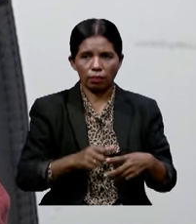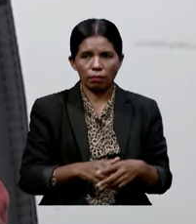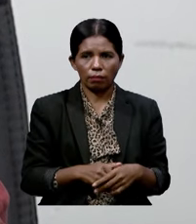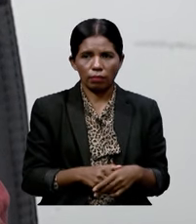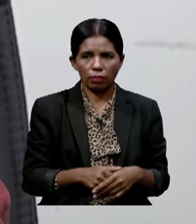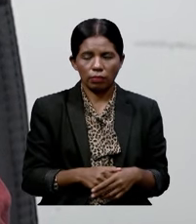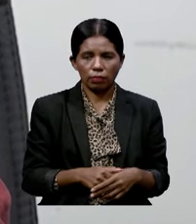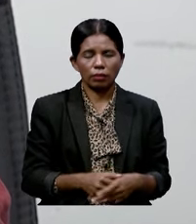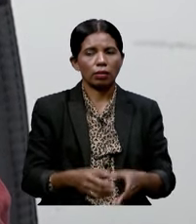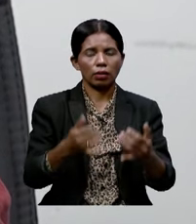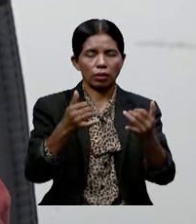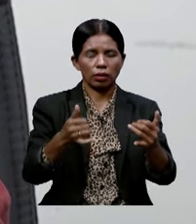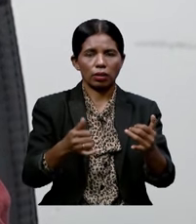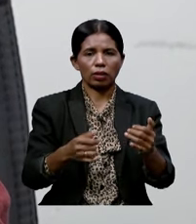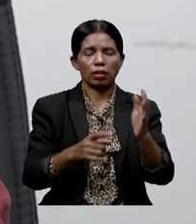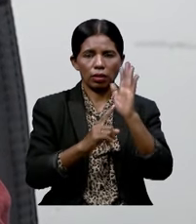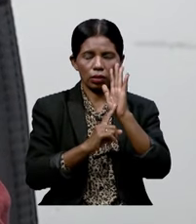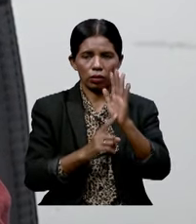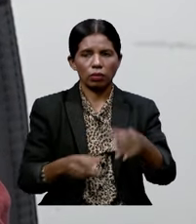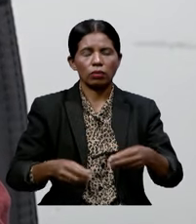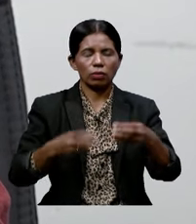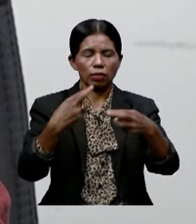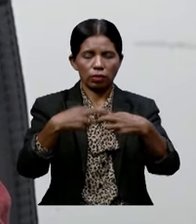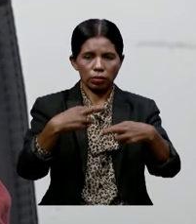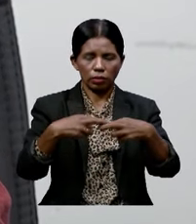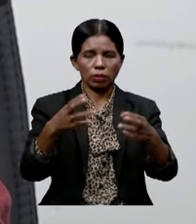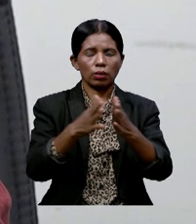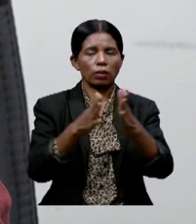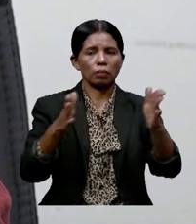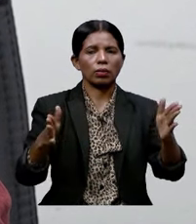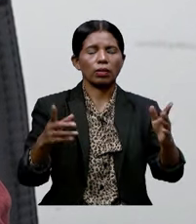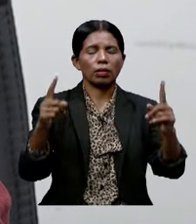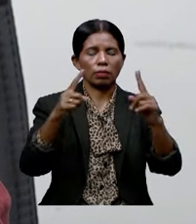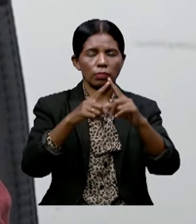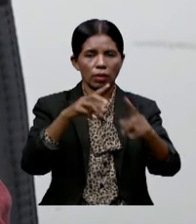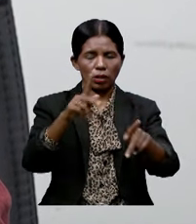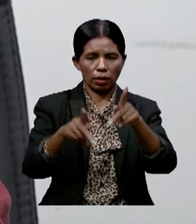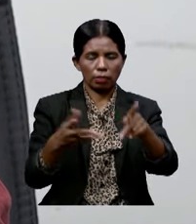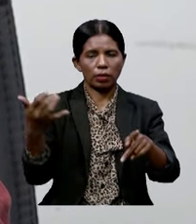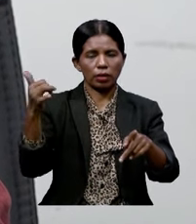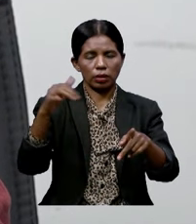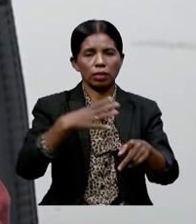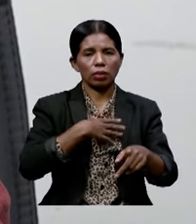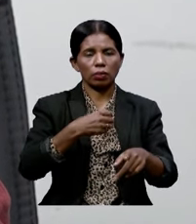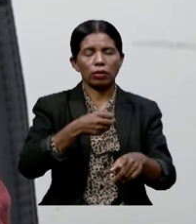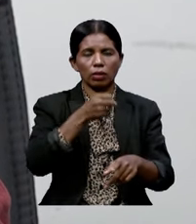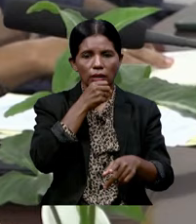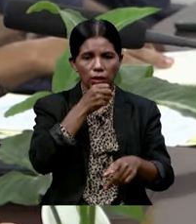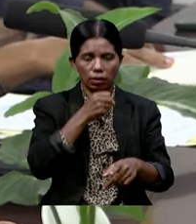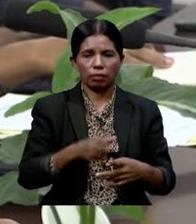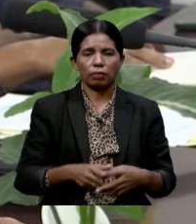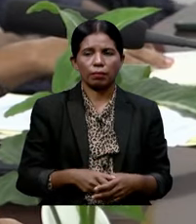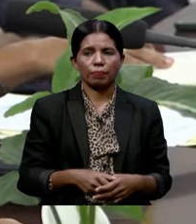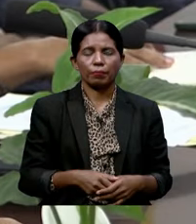Nialaram. E dané, com certeza, fomos risco bot, Bahia consumidores, sira nia saúde.